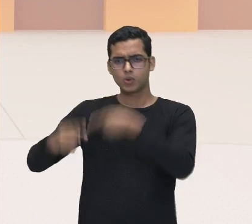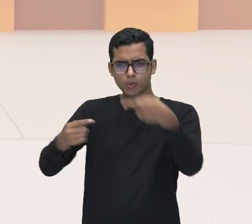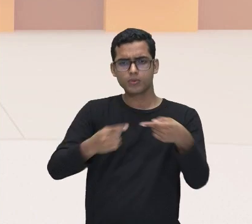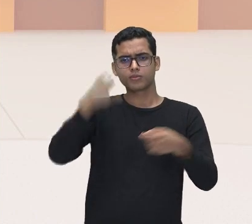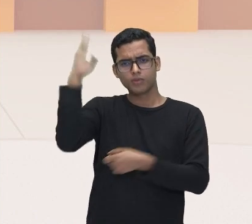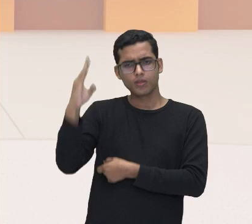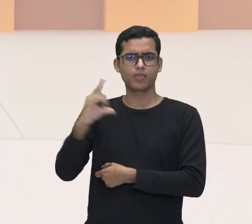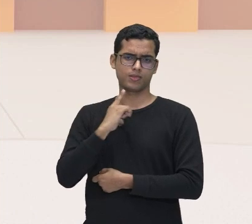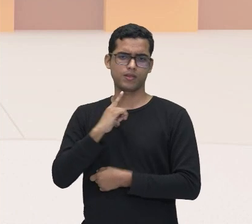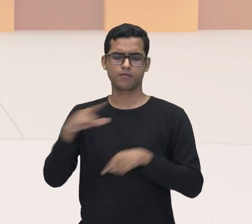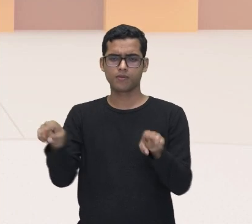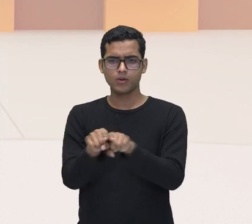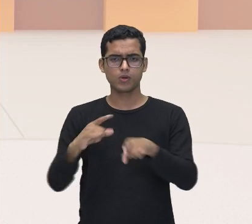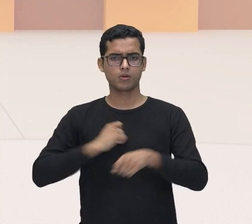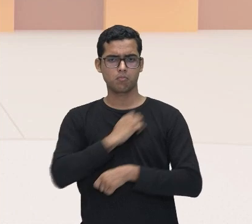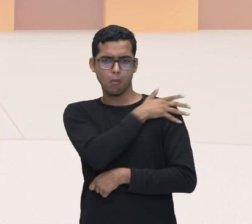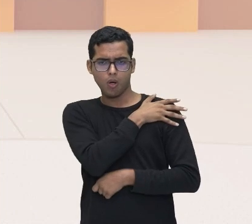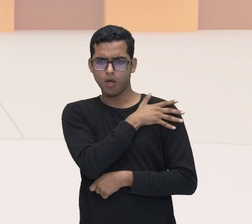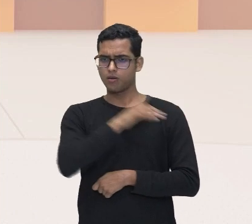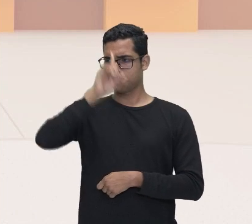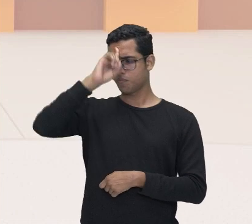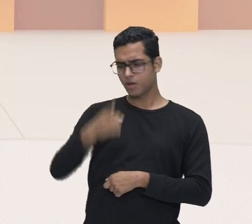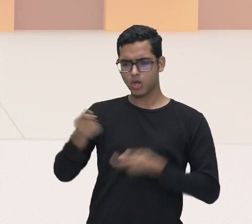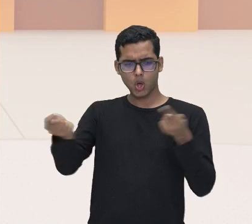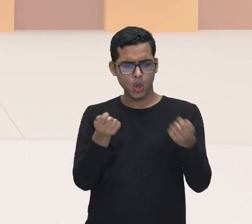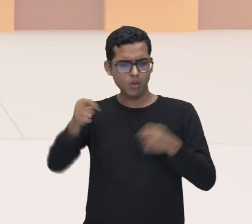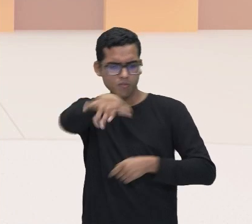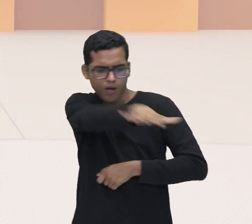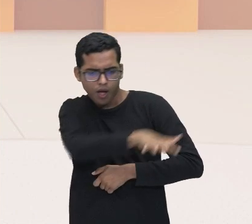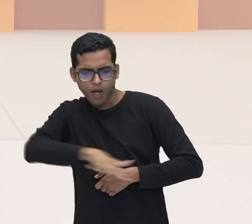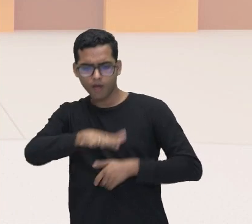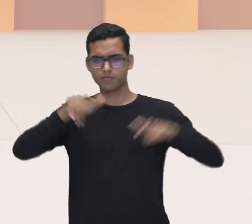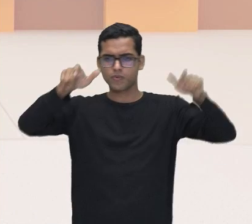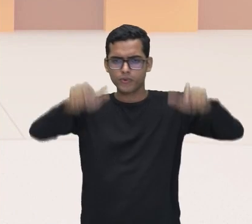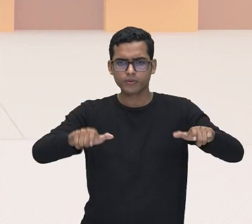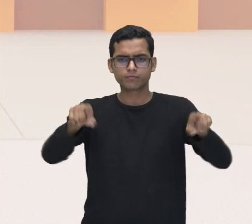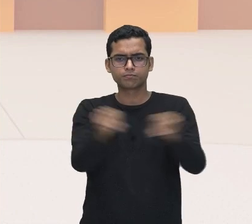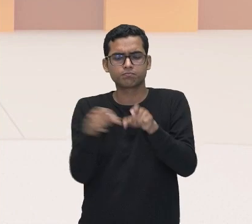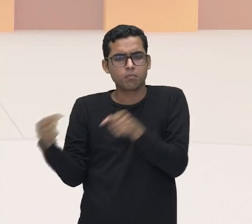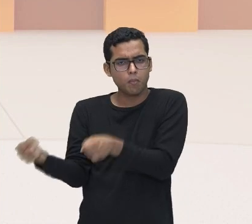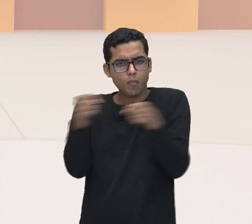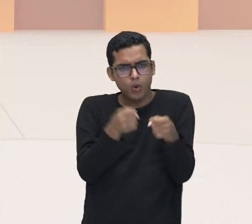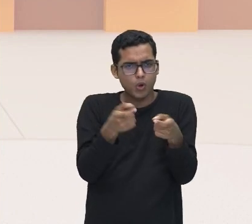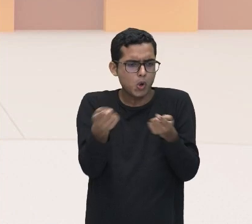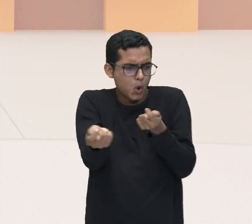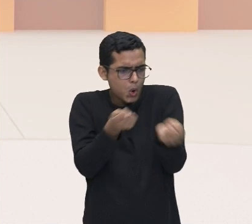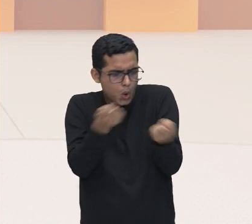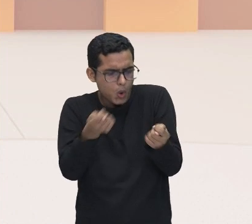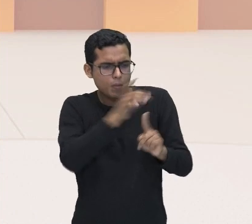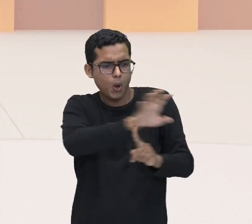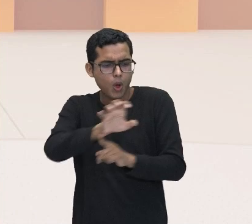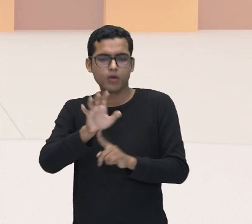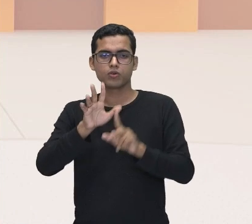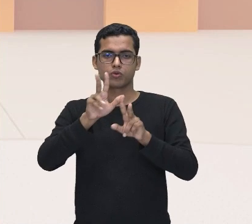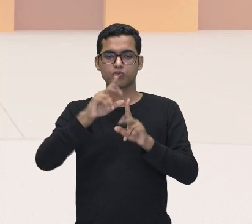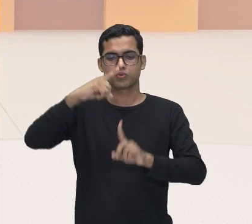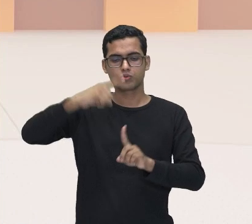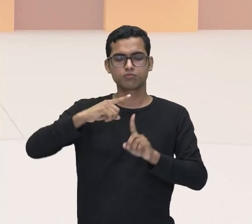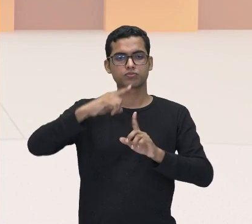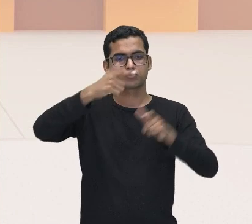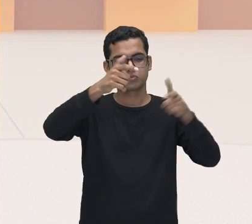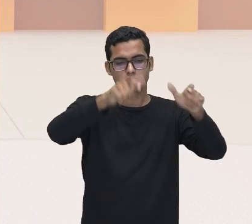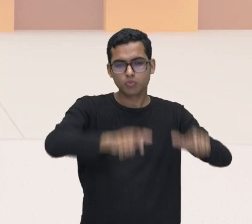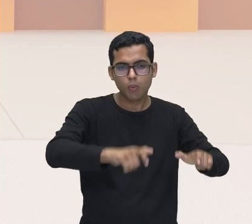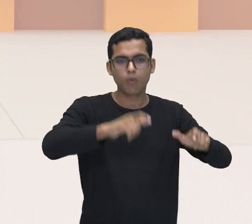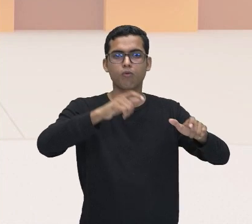coronéis que exerciam a sua força, o seu poder sobre a população.